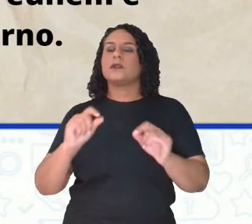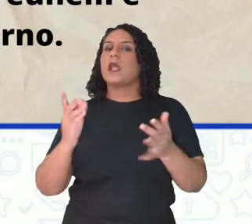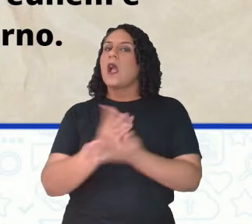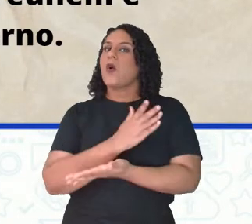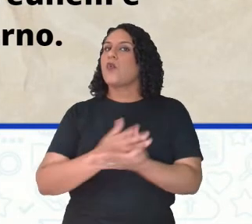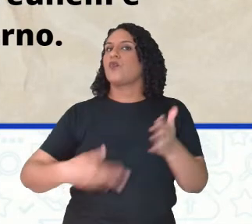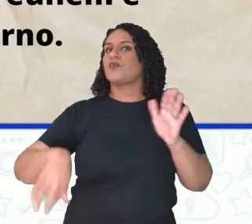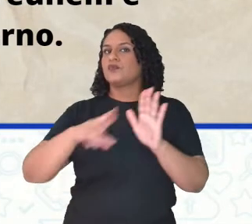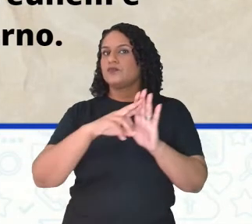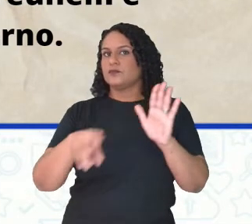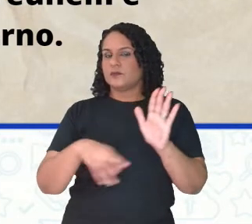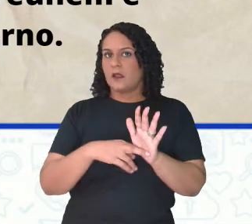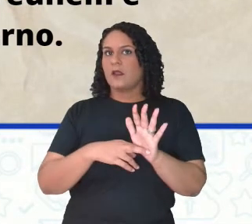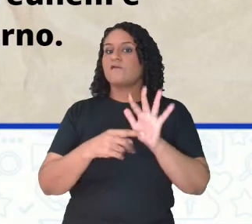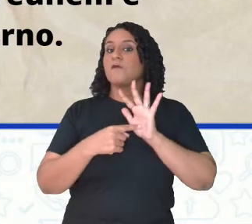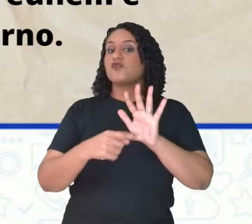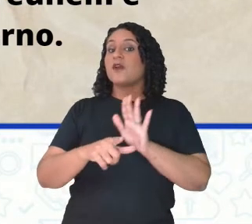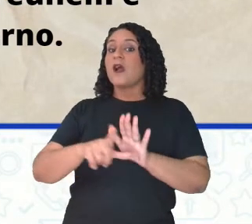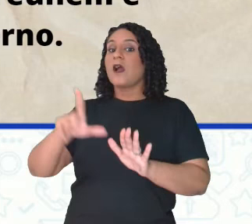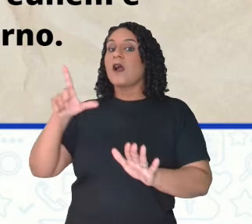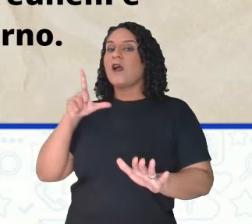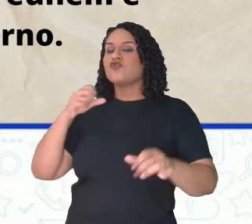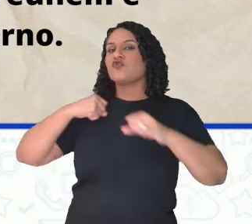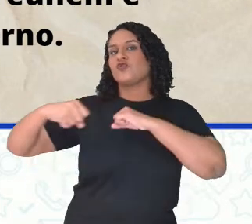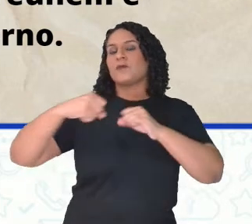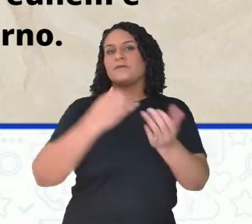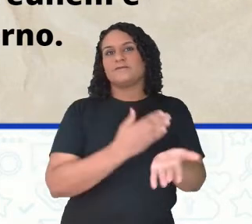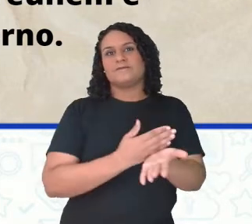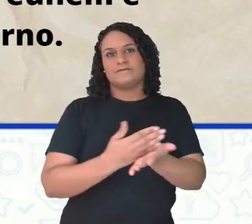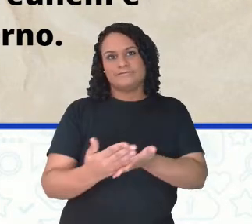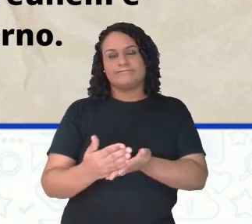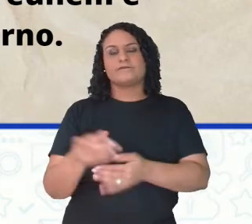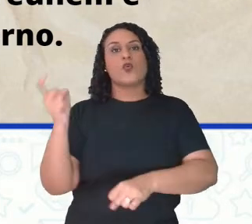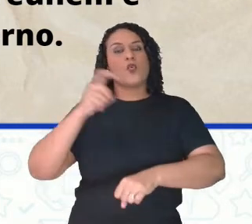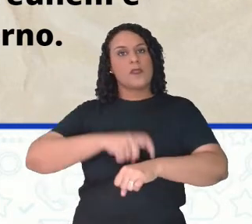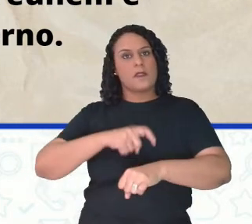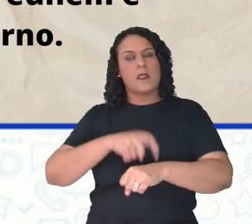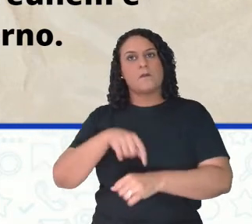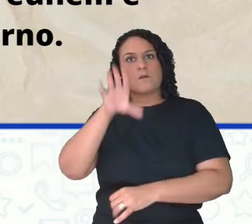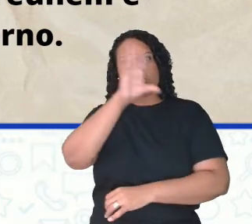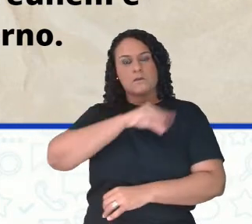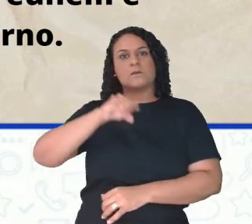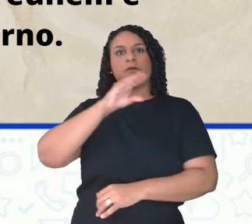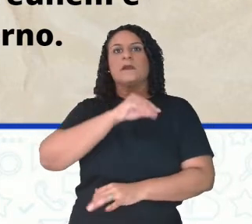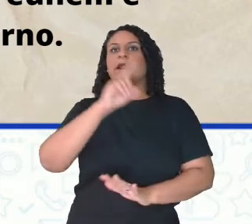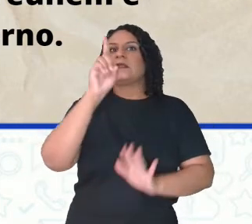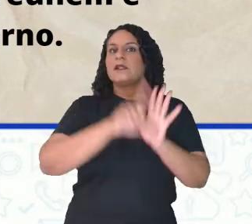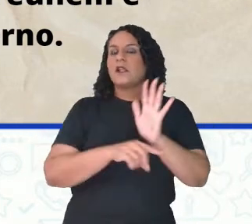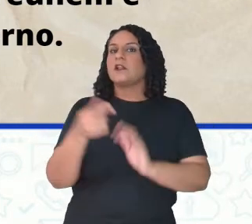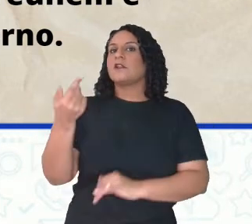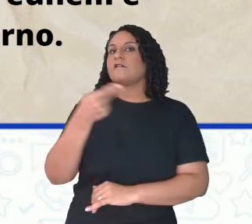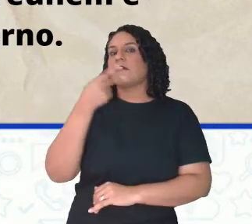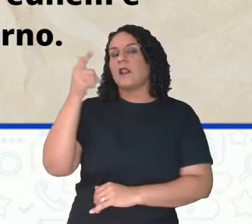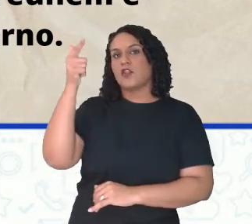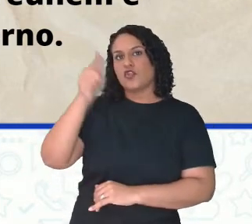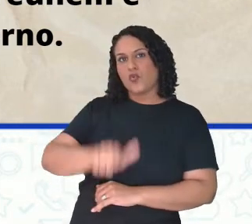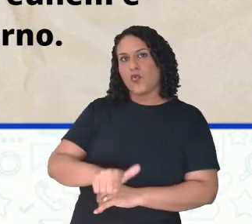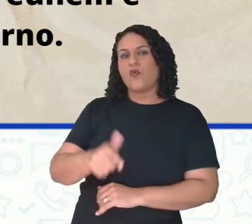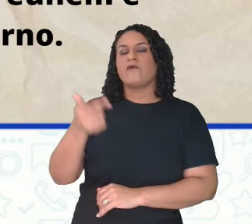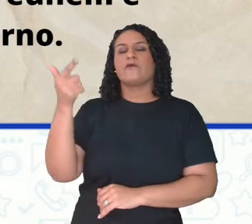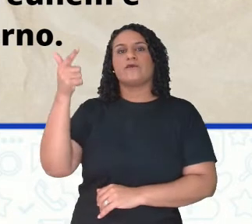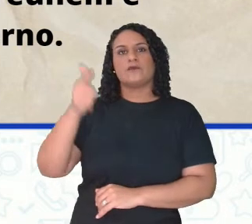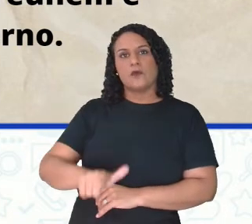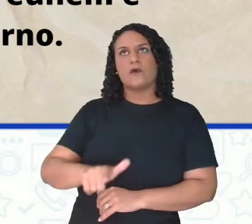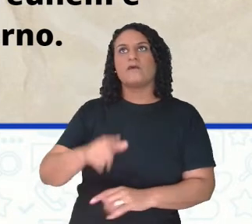regras que foram dadas antes de um debate começar, como um tempo de fala, direito a réplicas, a tréplicas. Esse